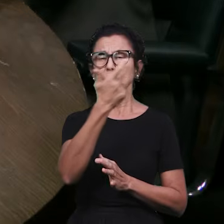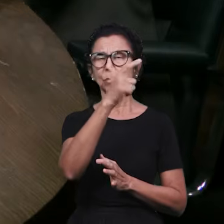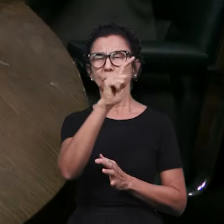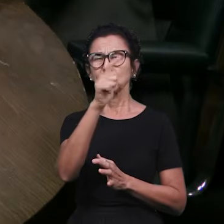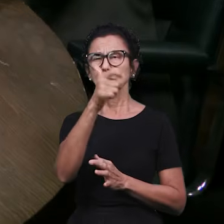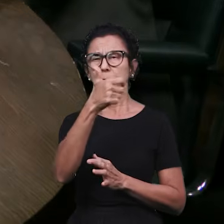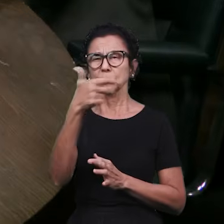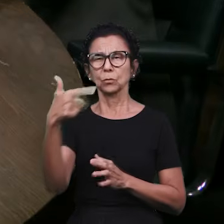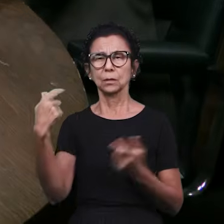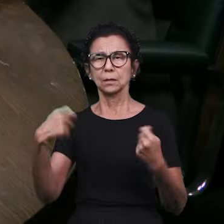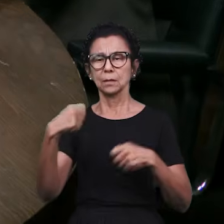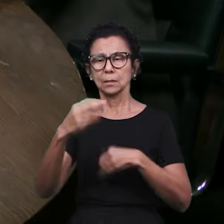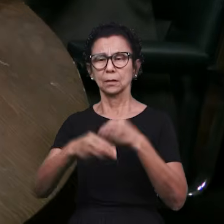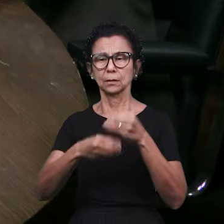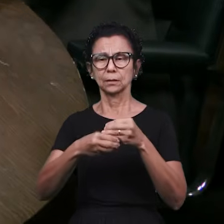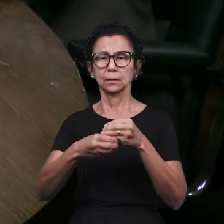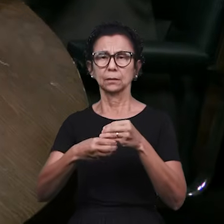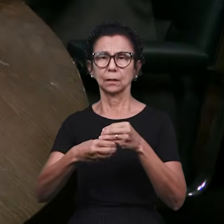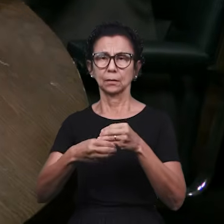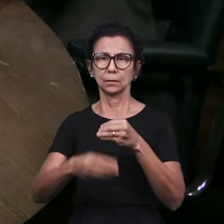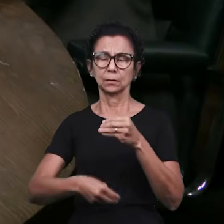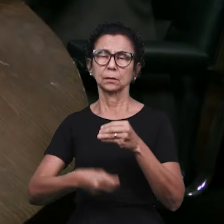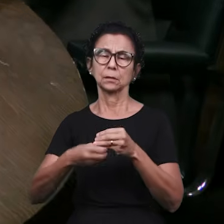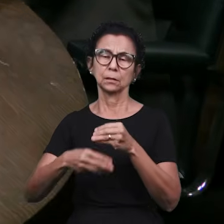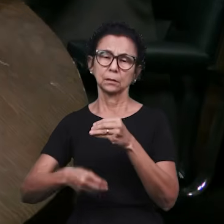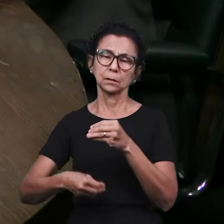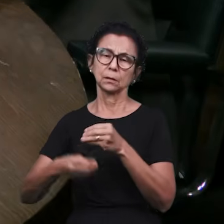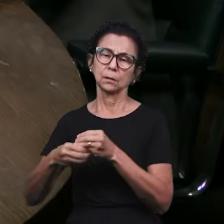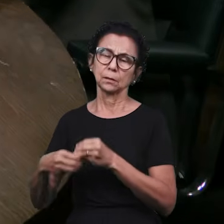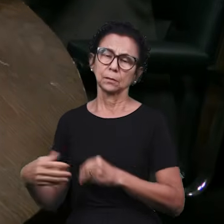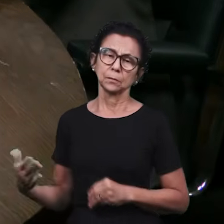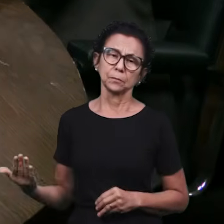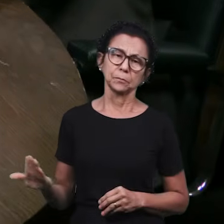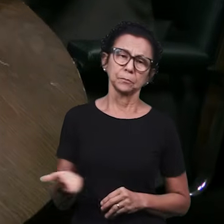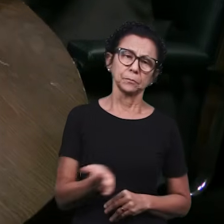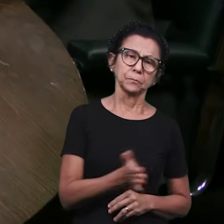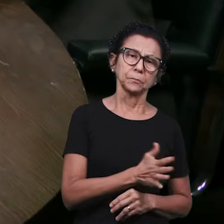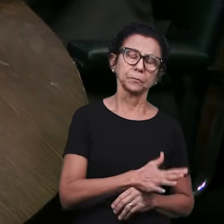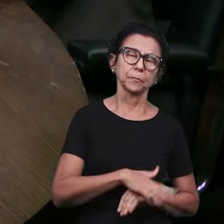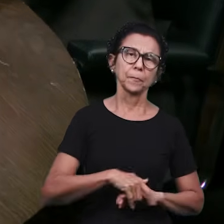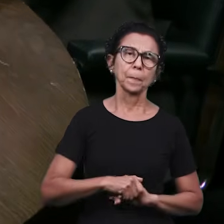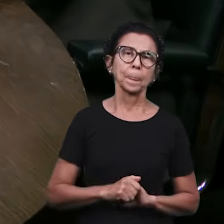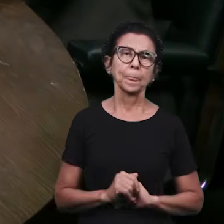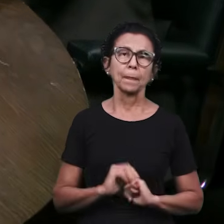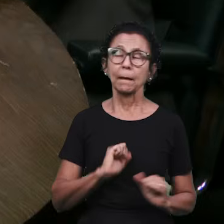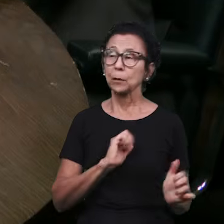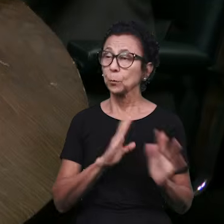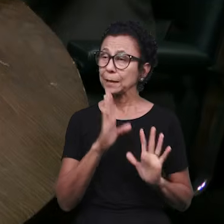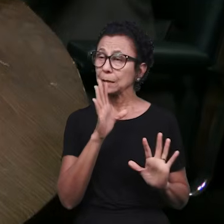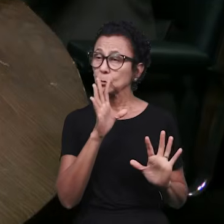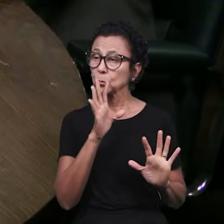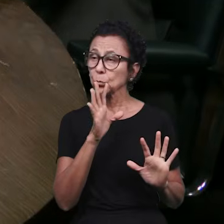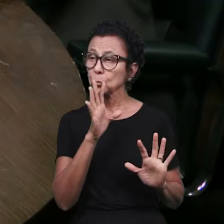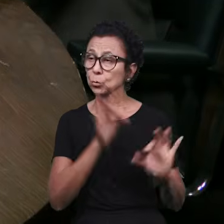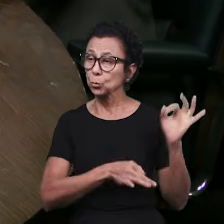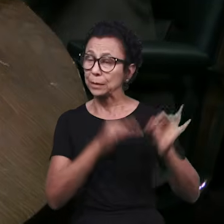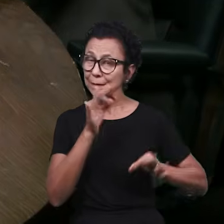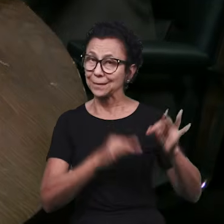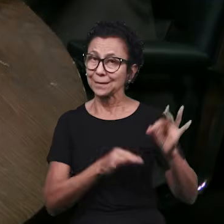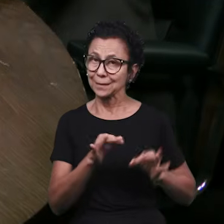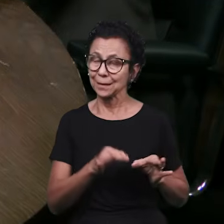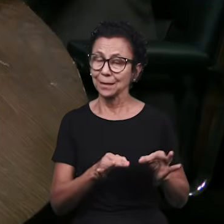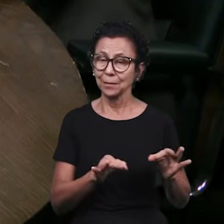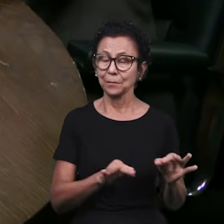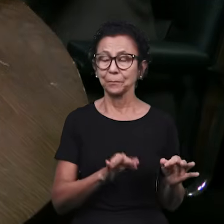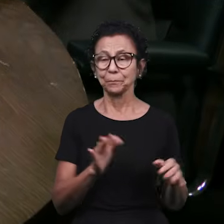são serão acrescentadas. acrescentadas. Isso foi na época de Juízes, agora na época dos reis. Então, nós vemos, e muitas vezes, agora nós